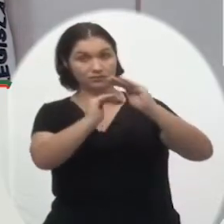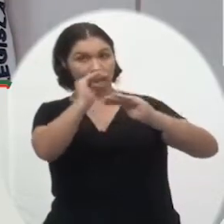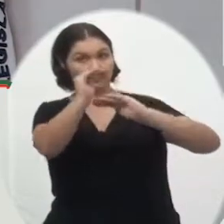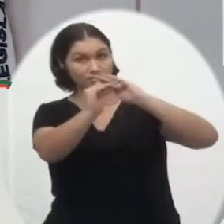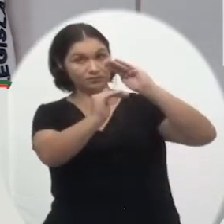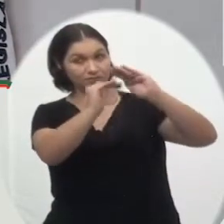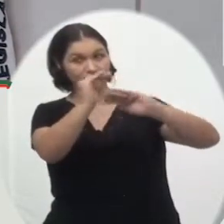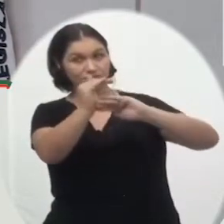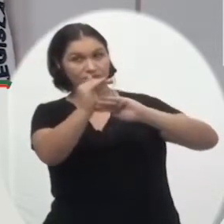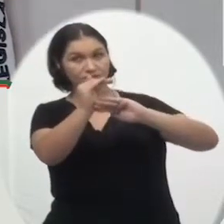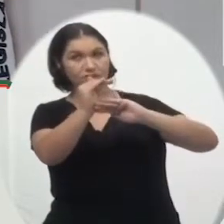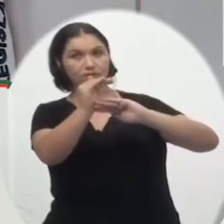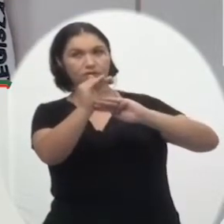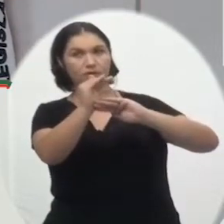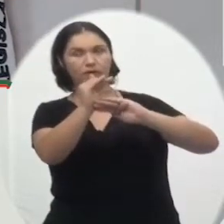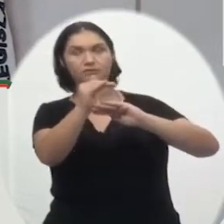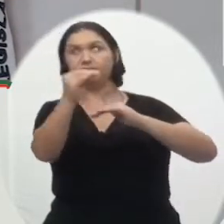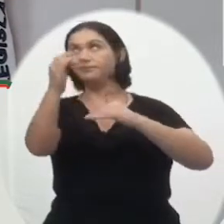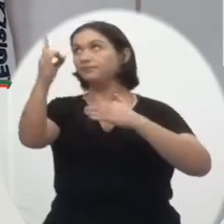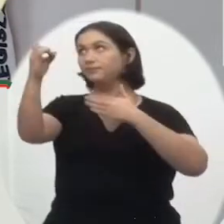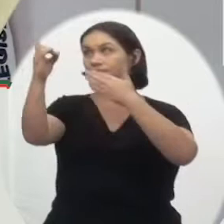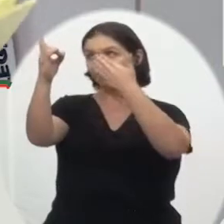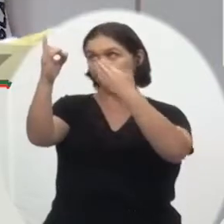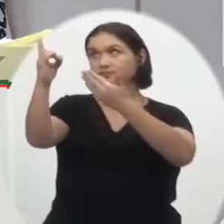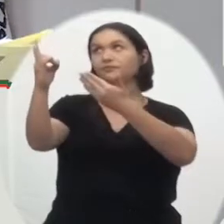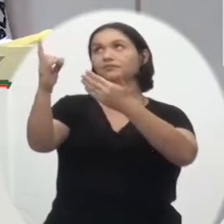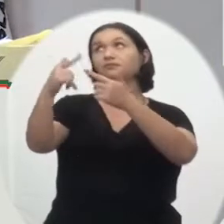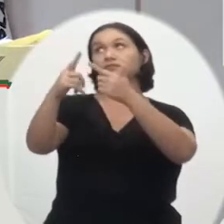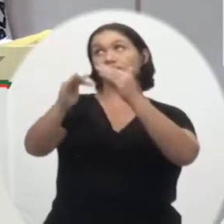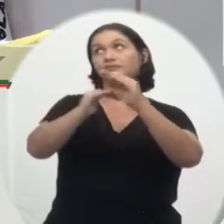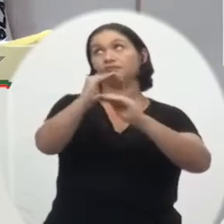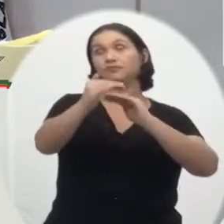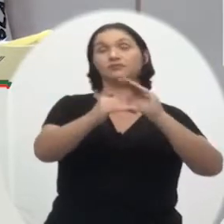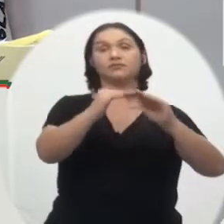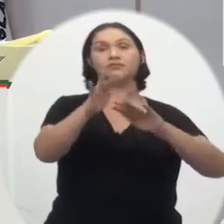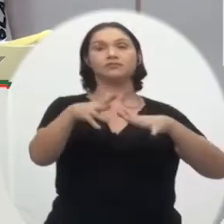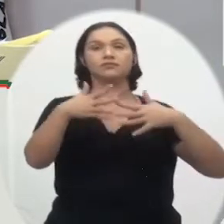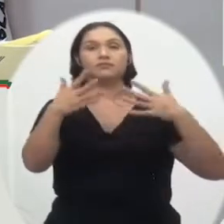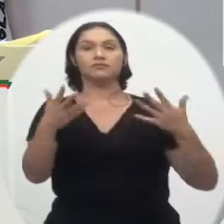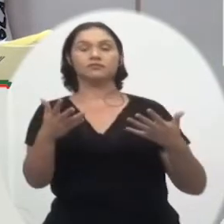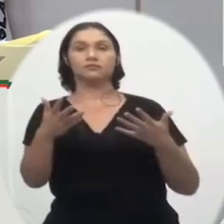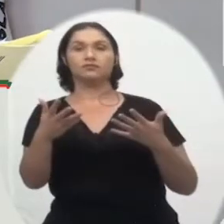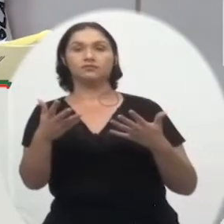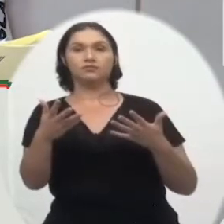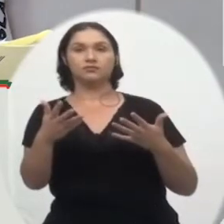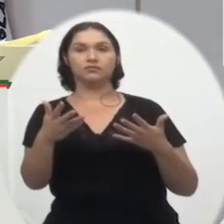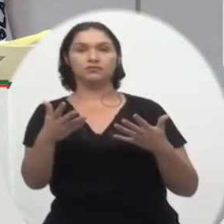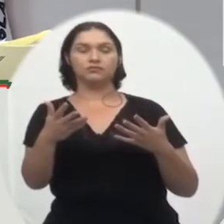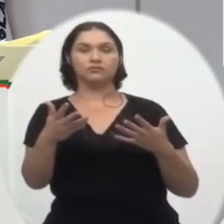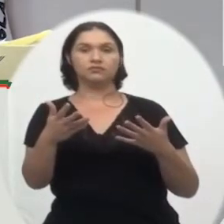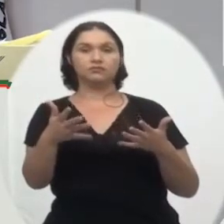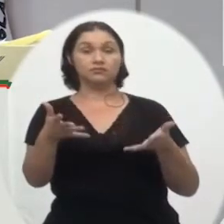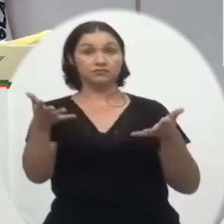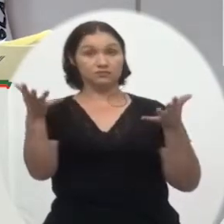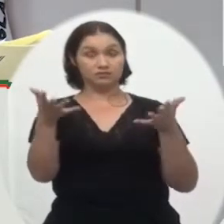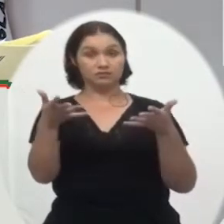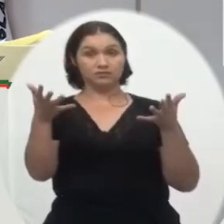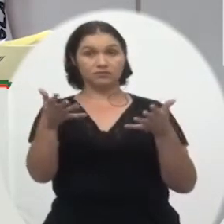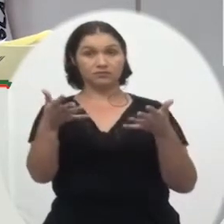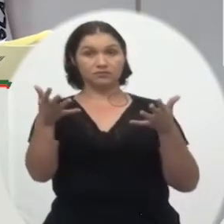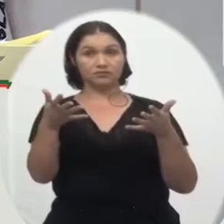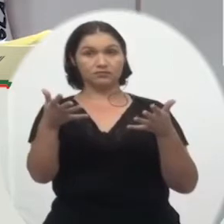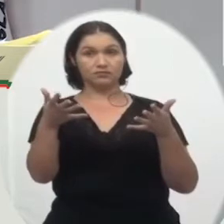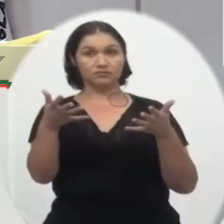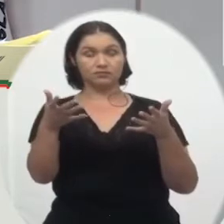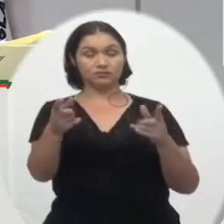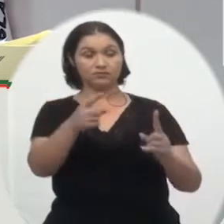ao bom Deus, evoluiu sim. Evoluiu ao ponto de que foi cancelado, foi destratado o